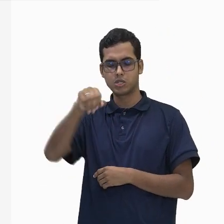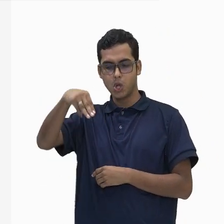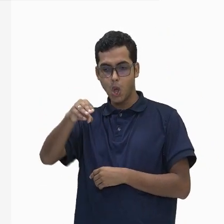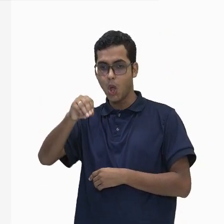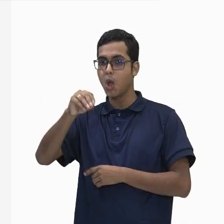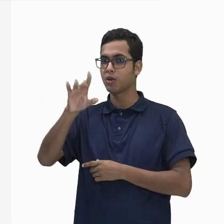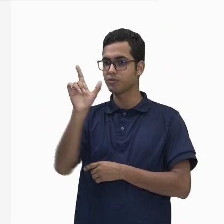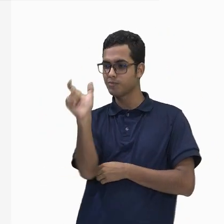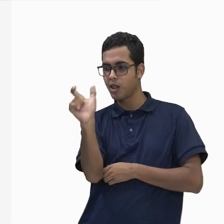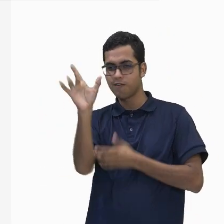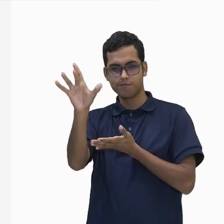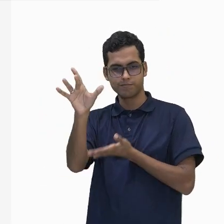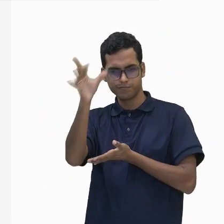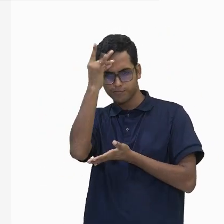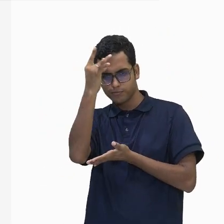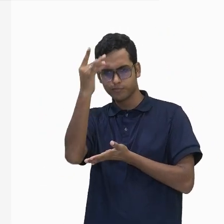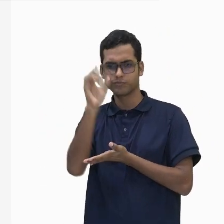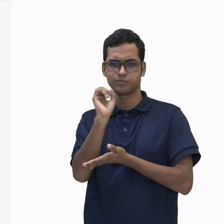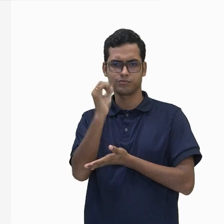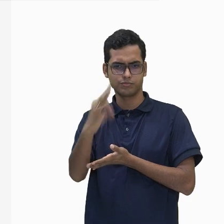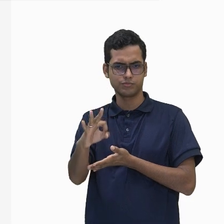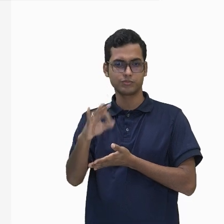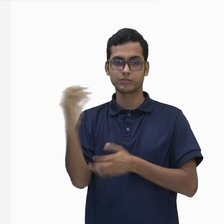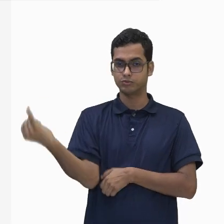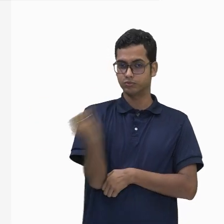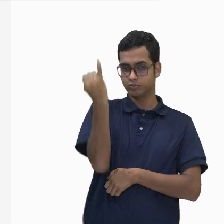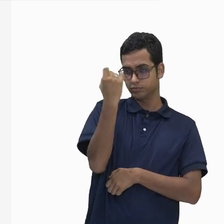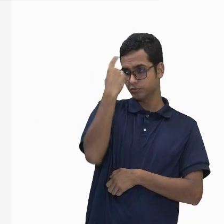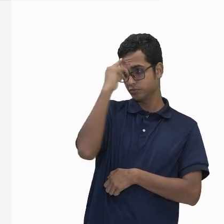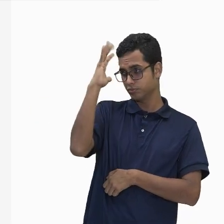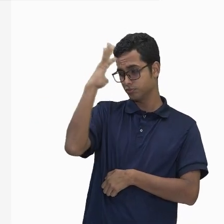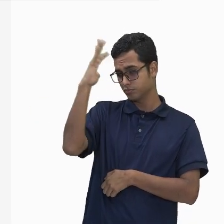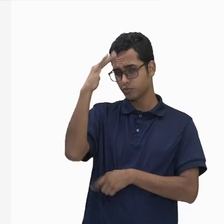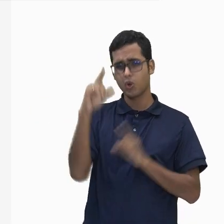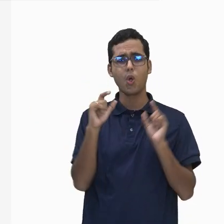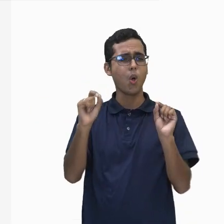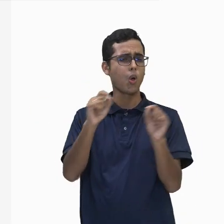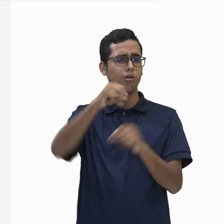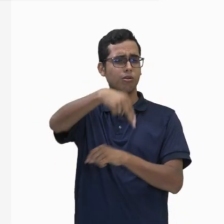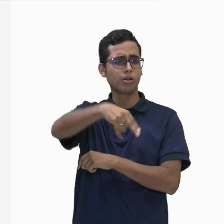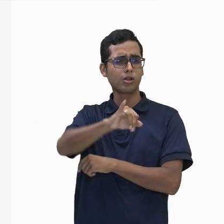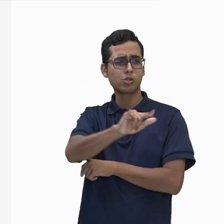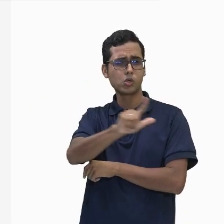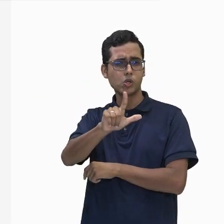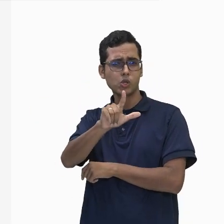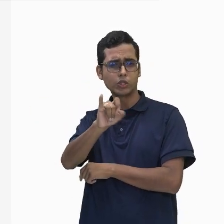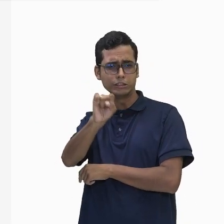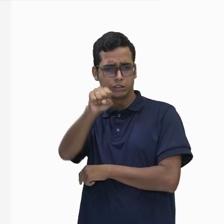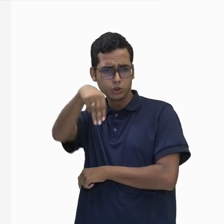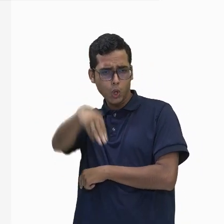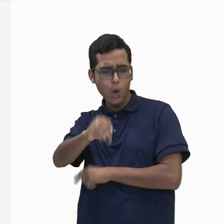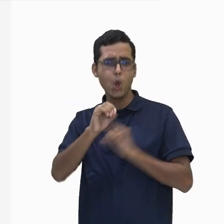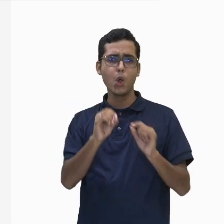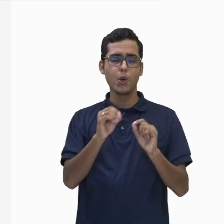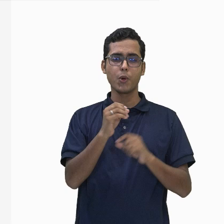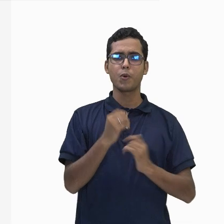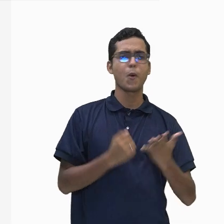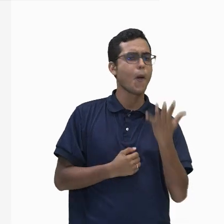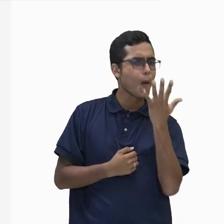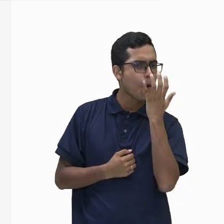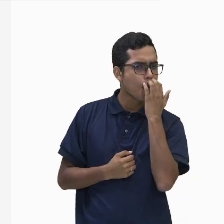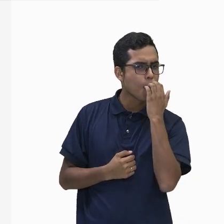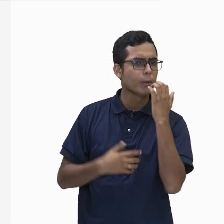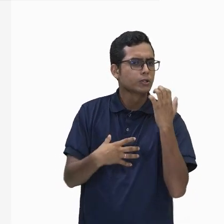avaliações, né? É uma parte muito importante do pensamento de Nietzsche. O que era o niilismo para Nietzsche? Um